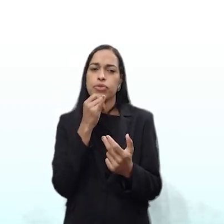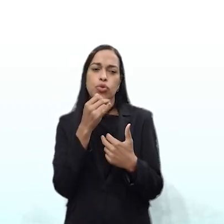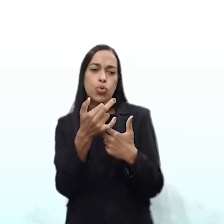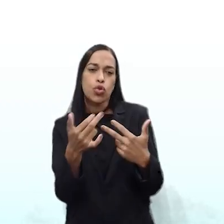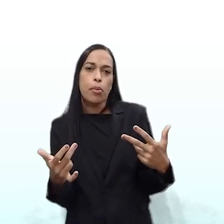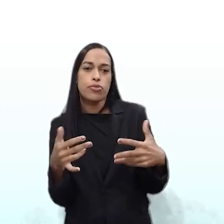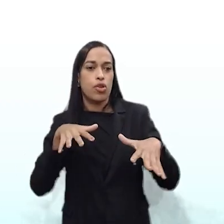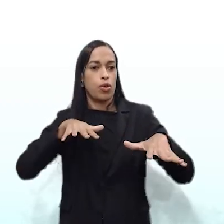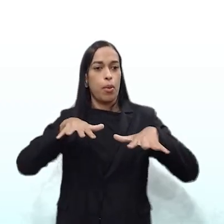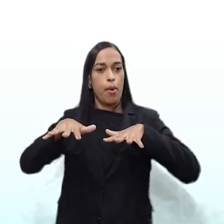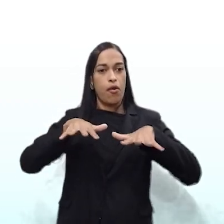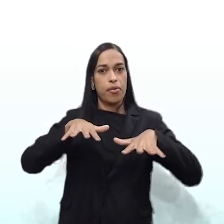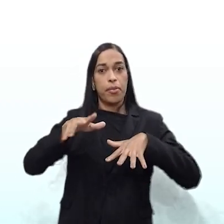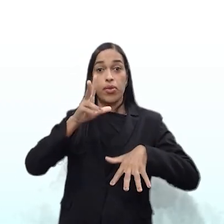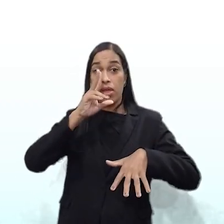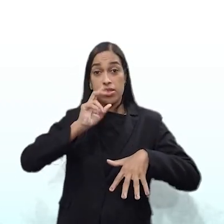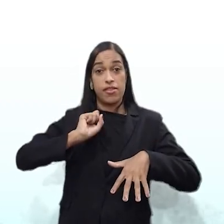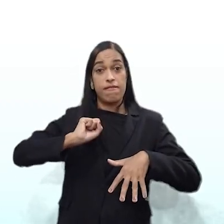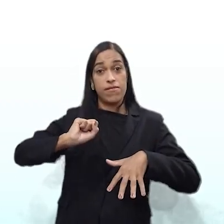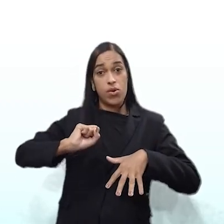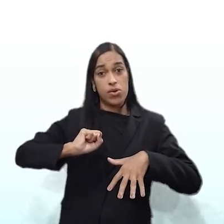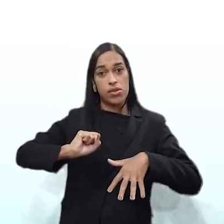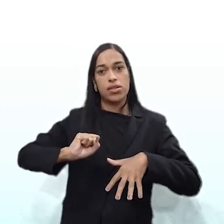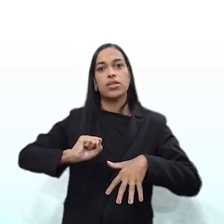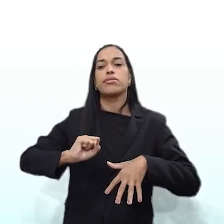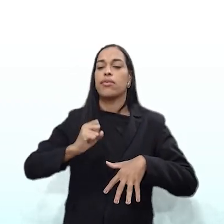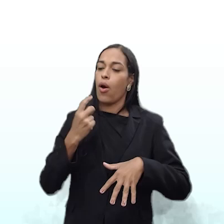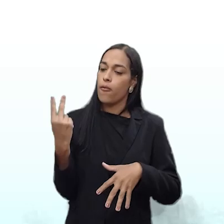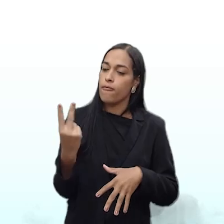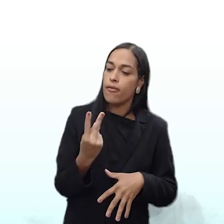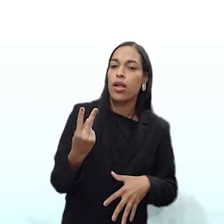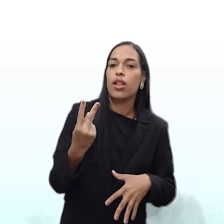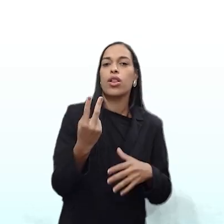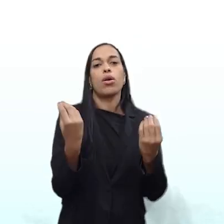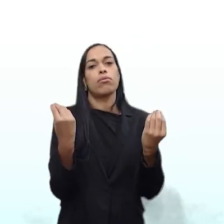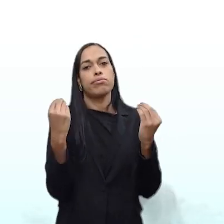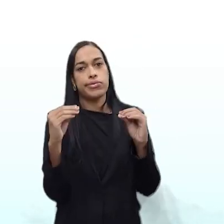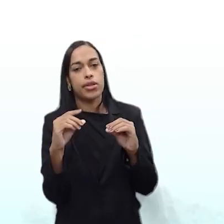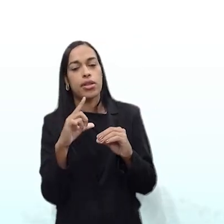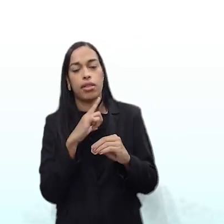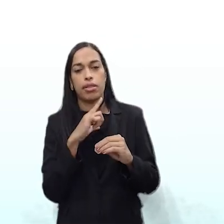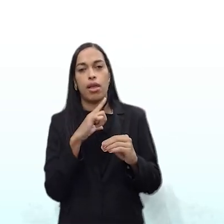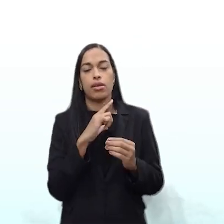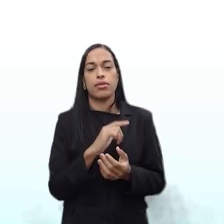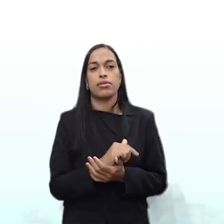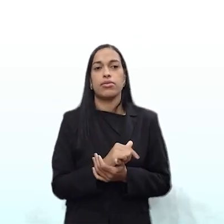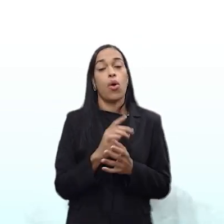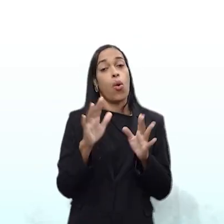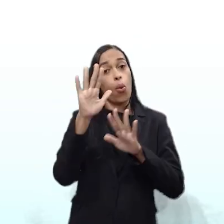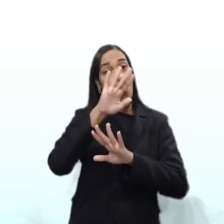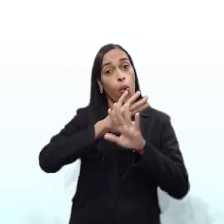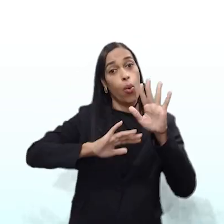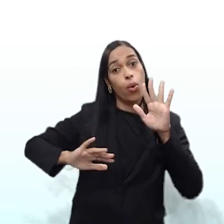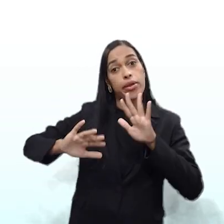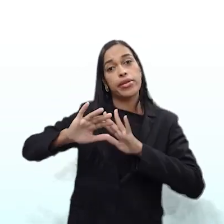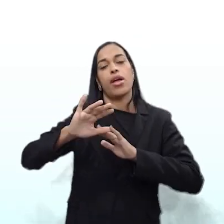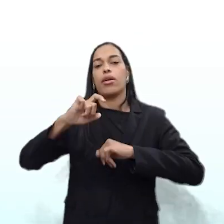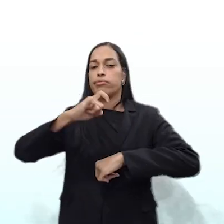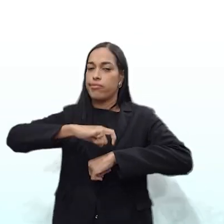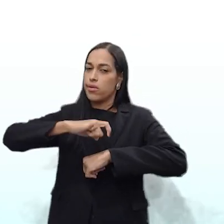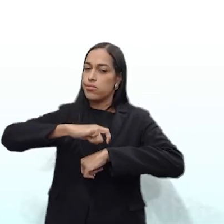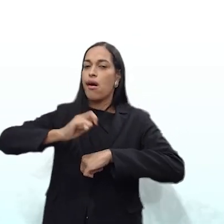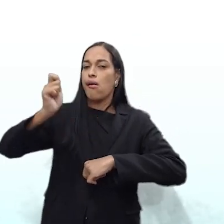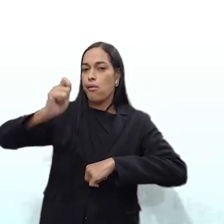em movimento, essa força de atrito, aí sim, é o valor fixo, é o valor que ela tem. Então, muito cuidado nessa hora, meus